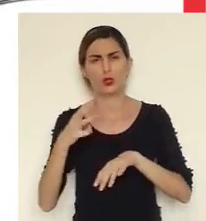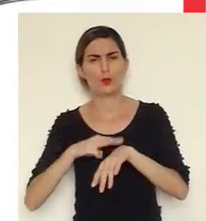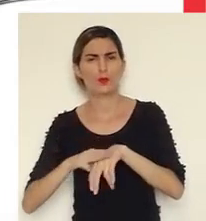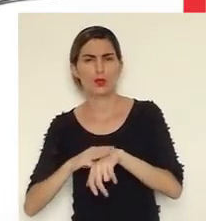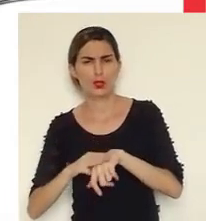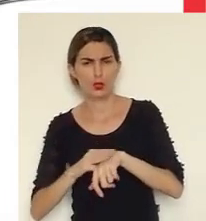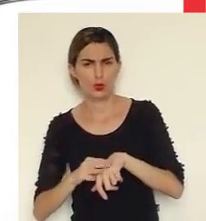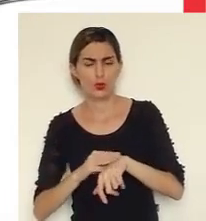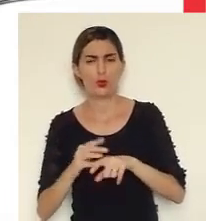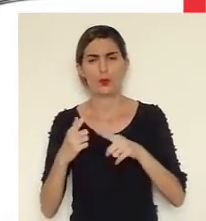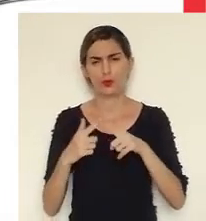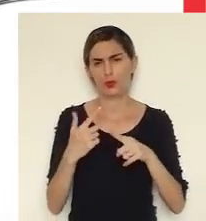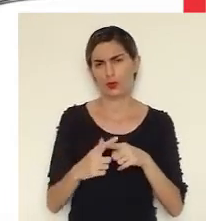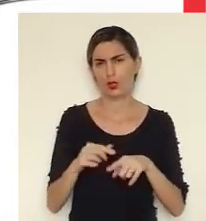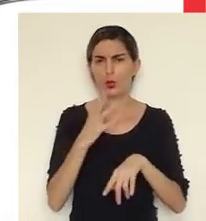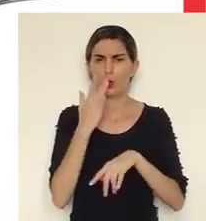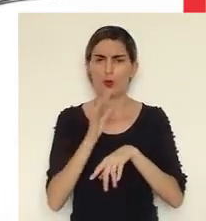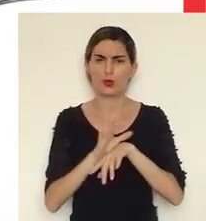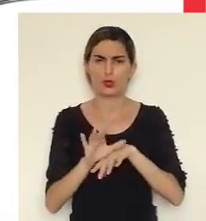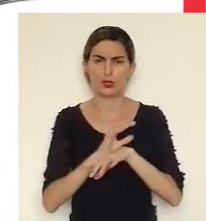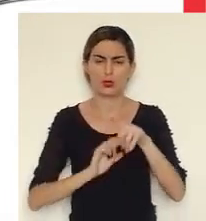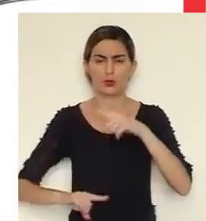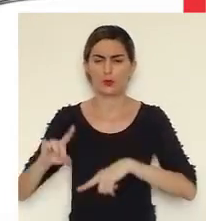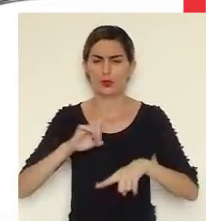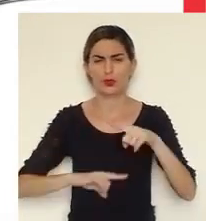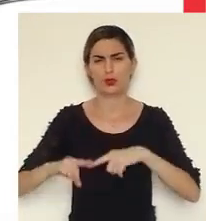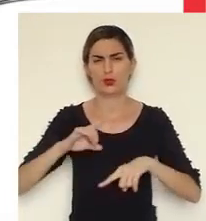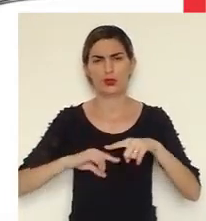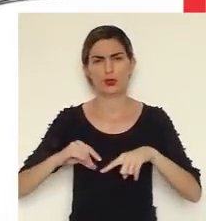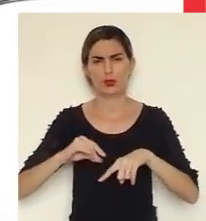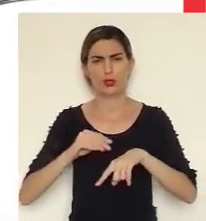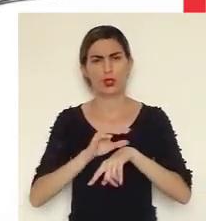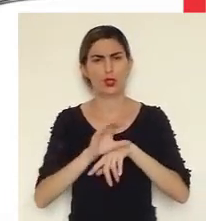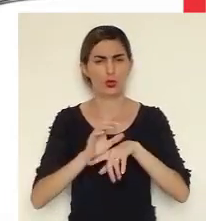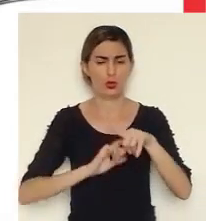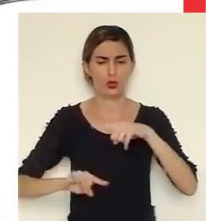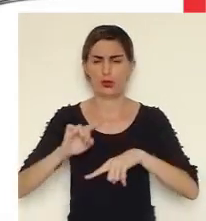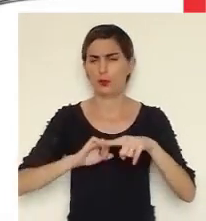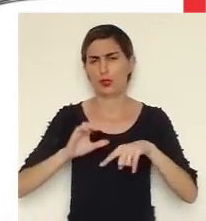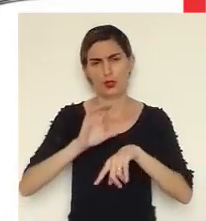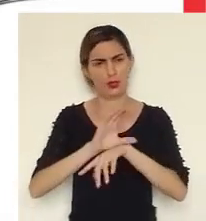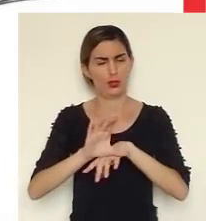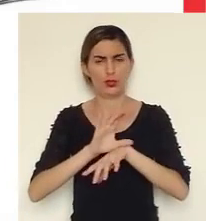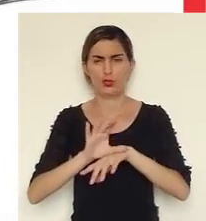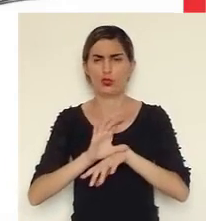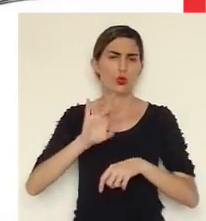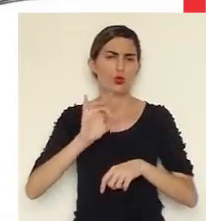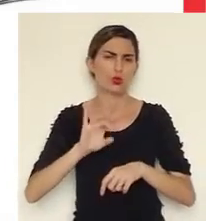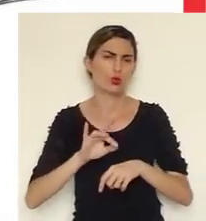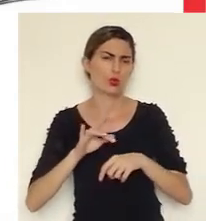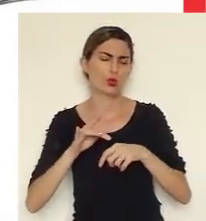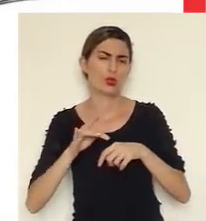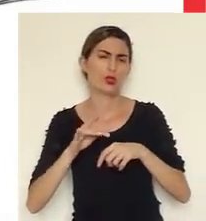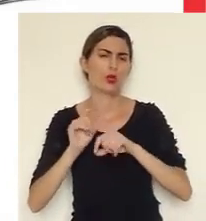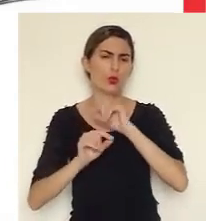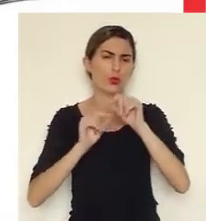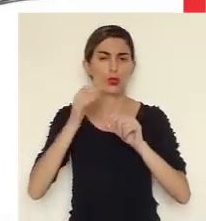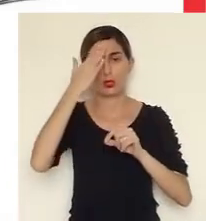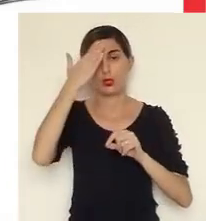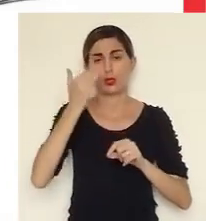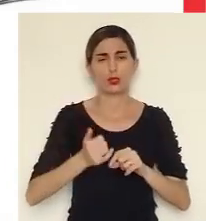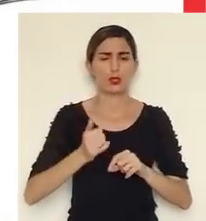cinzenta ou castanha. Por quê? A cor cinzenta, que é dominante, ela vai ser dominante sobre a castanha. Só que